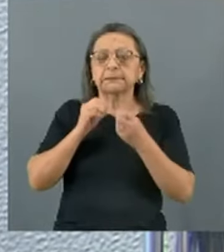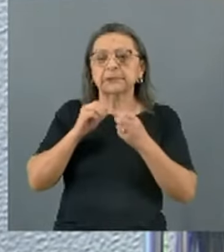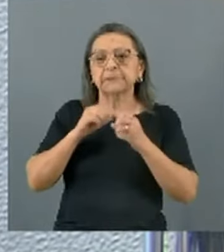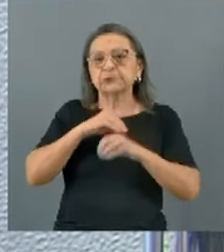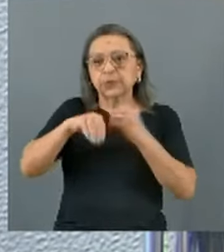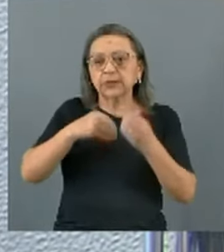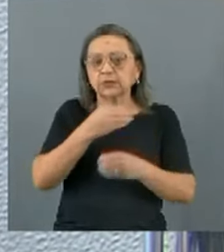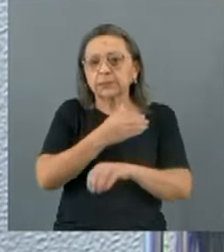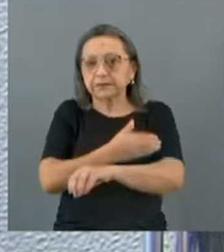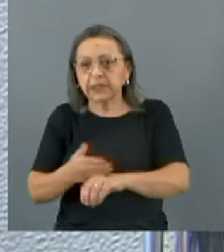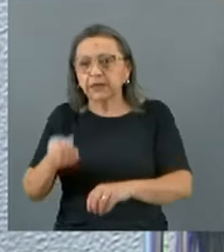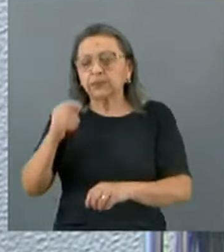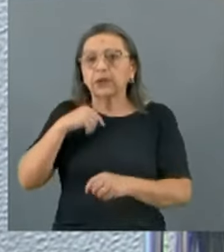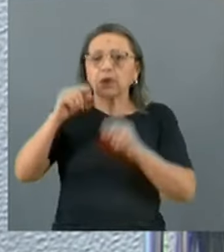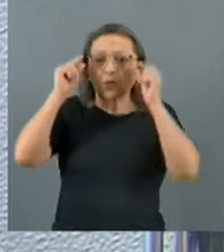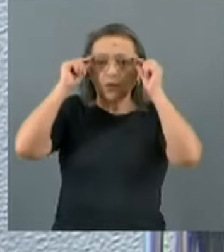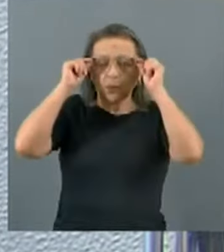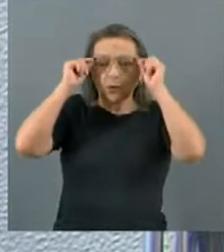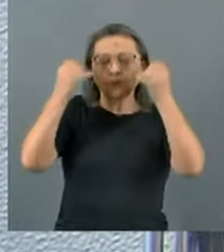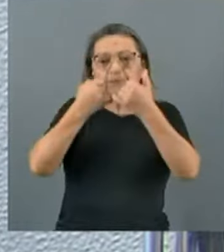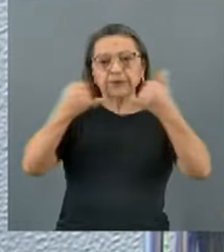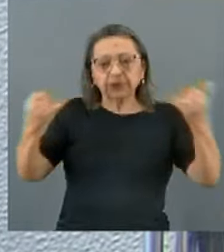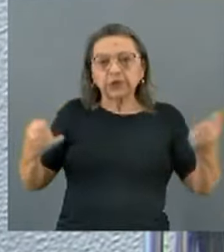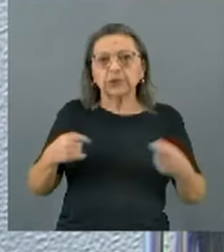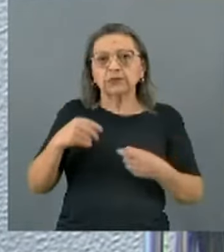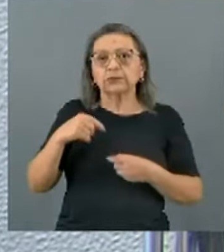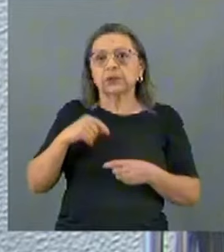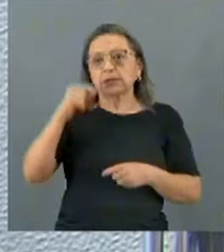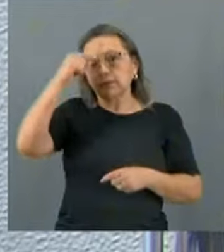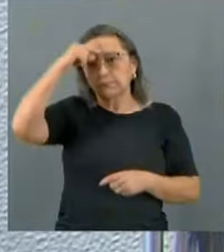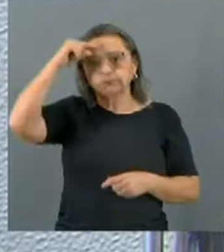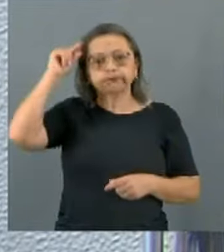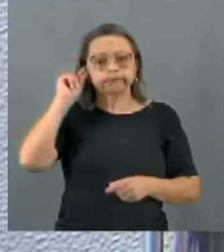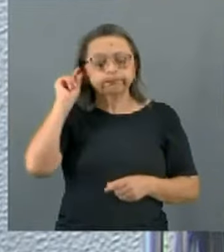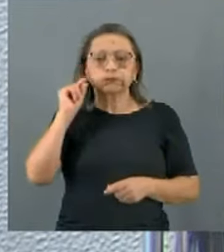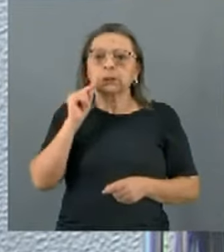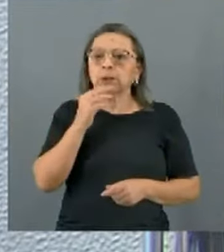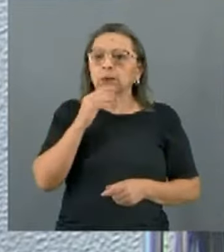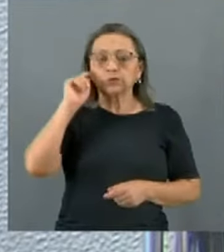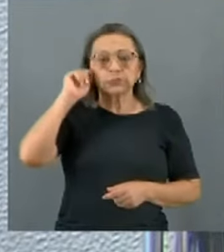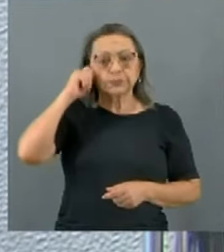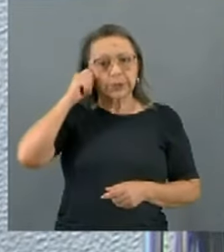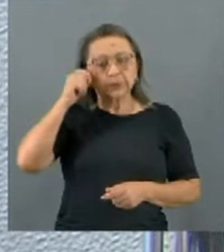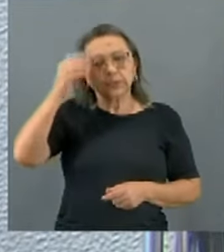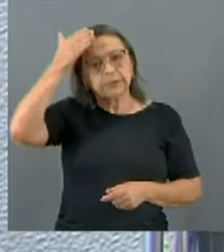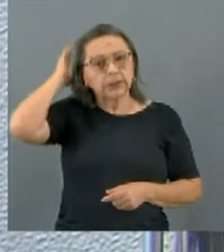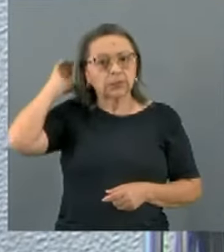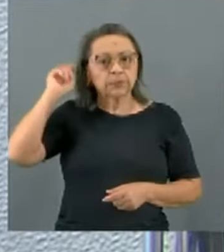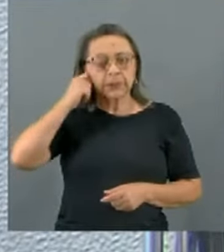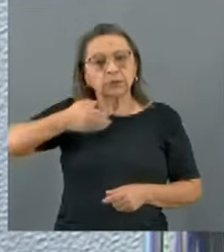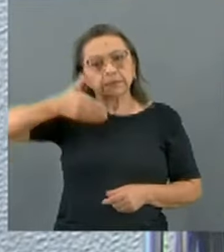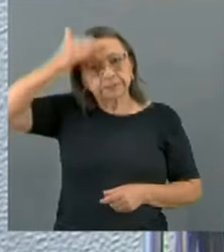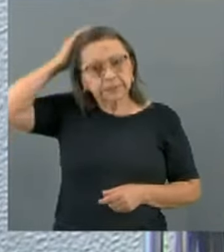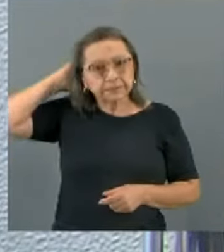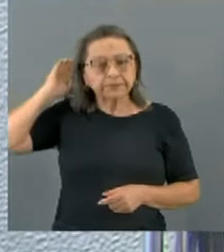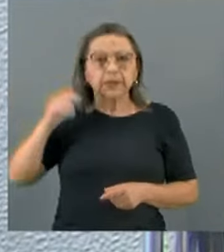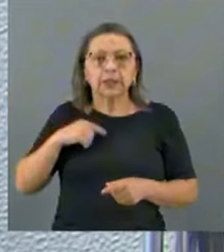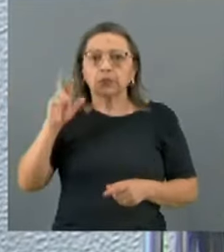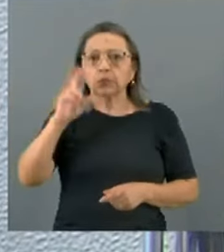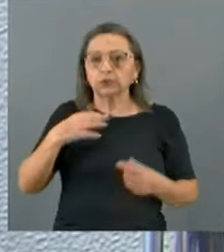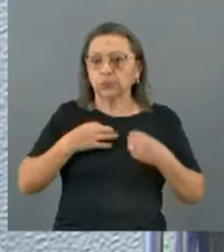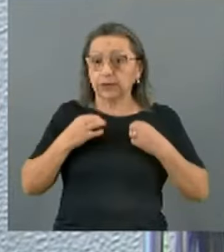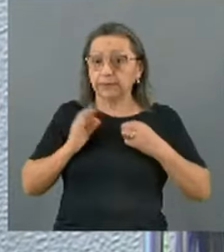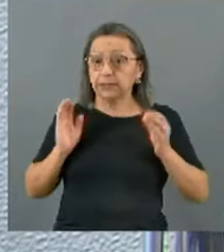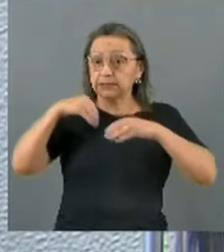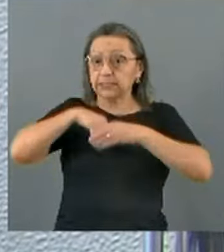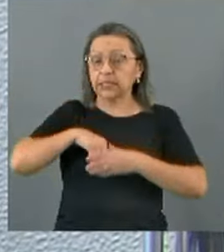de hastes finas e lentes transparentes, sobrancelhas grossas e escuras, cabelos escuros penteados para trás. Eu visto uma camisa